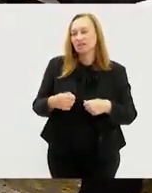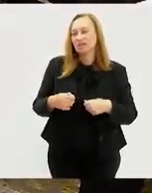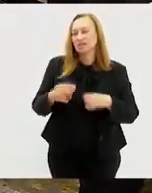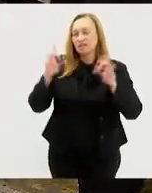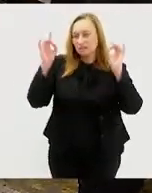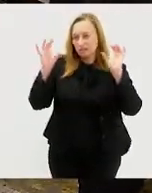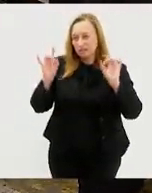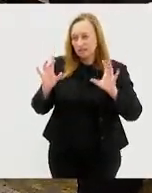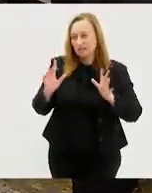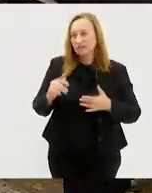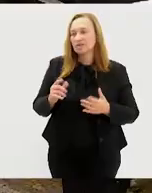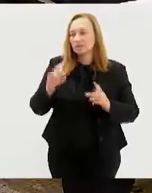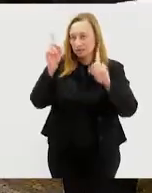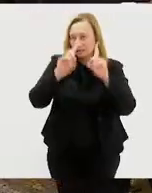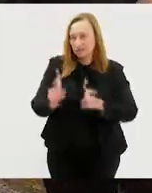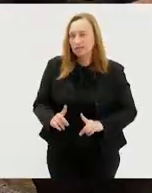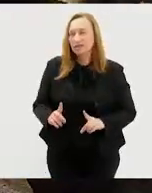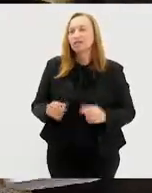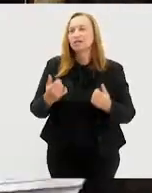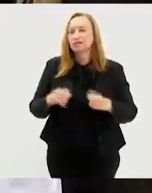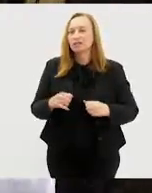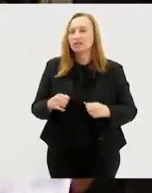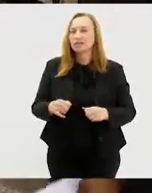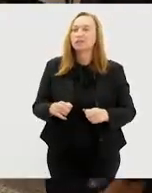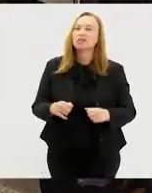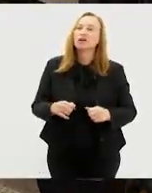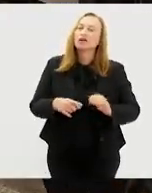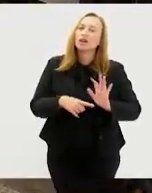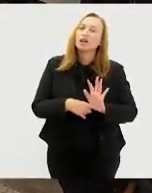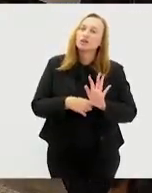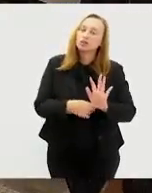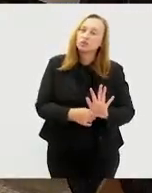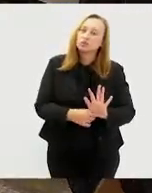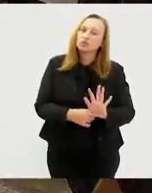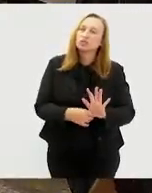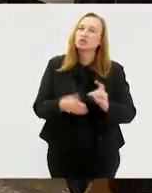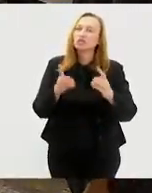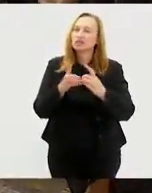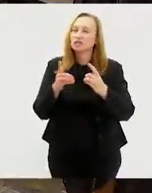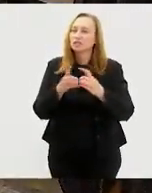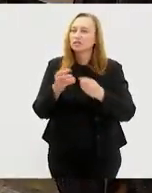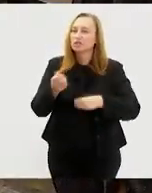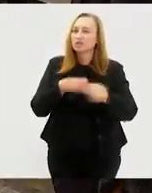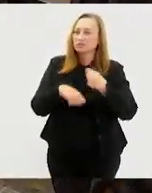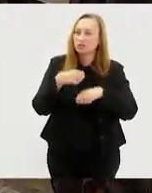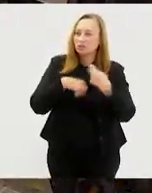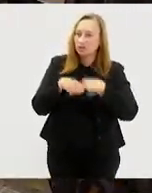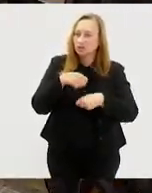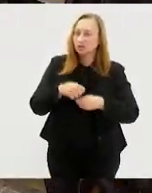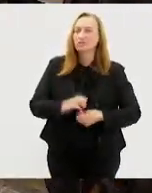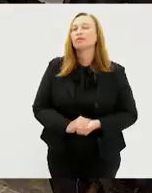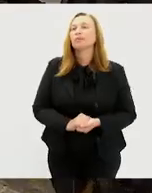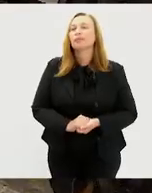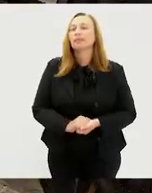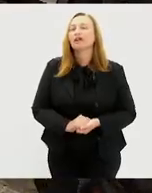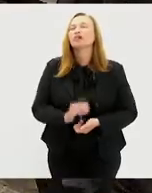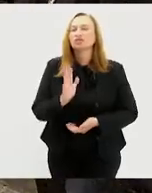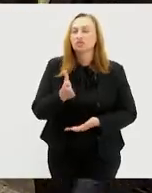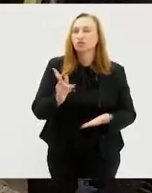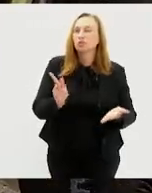prioridade no atendimento na tramitação dos procedimentos administrativos a exemplo da do que já